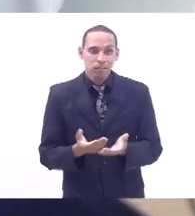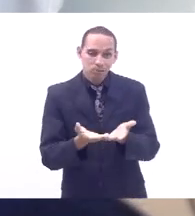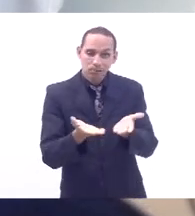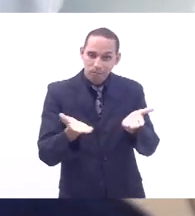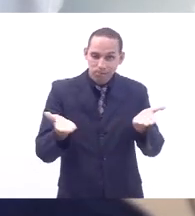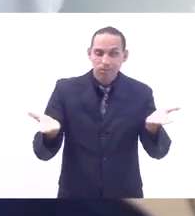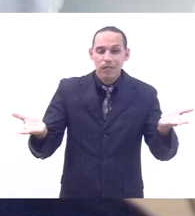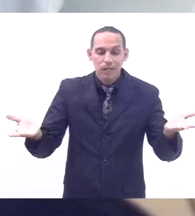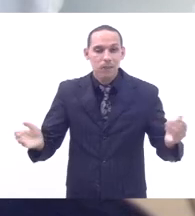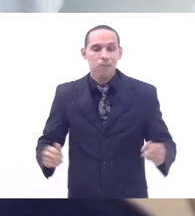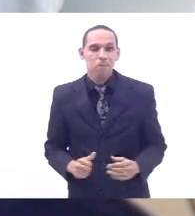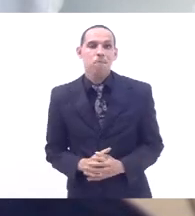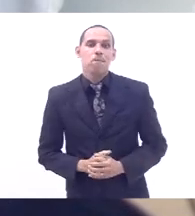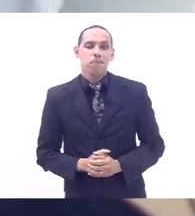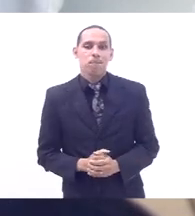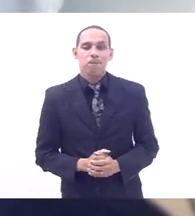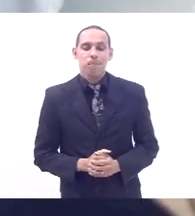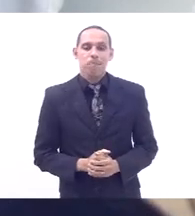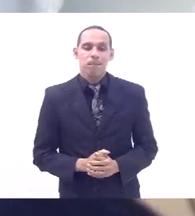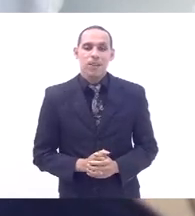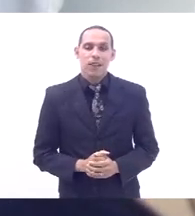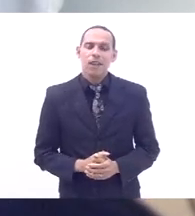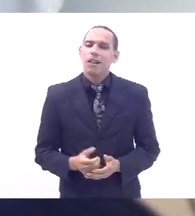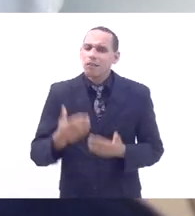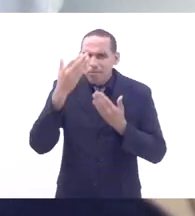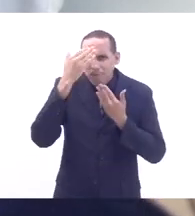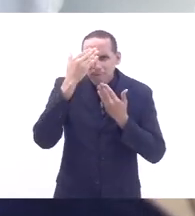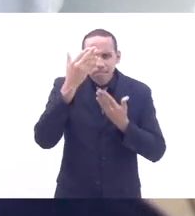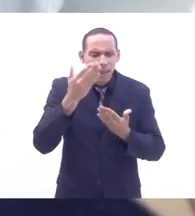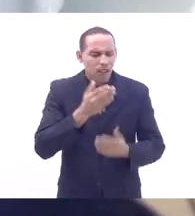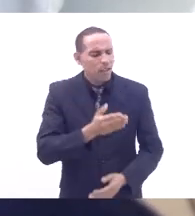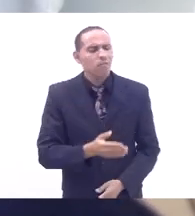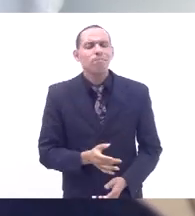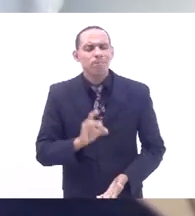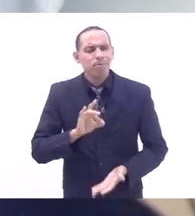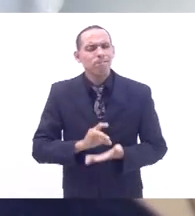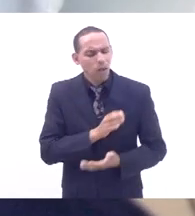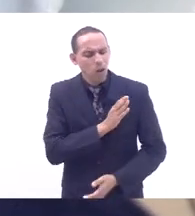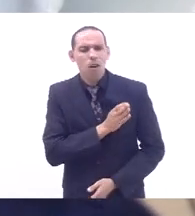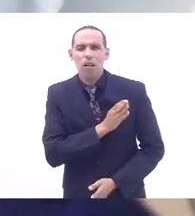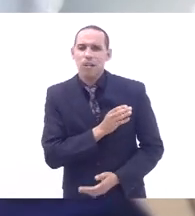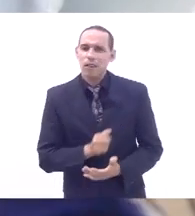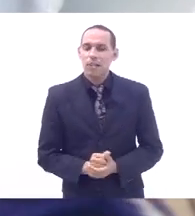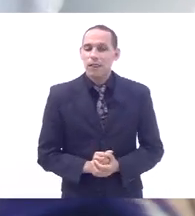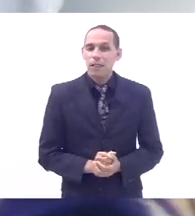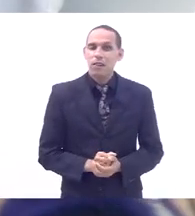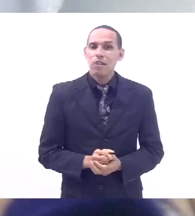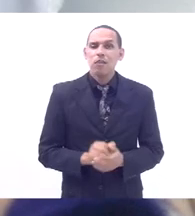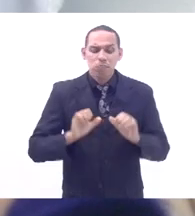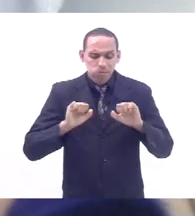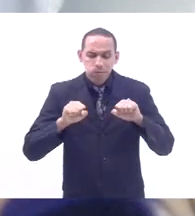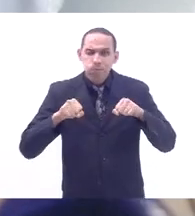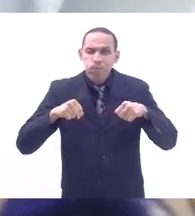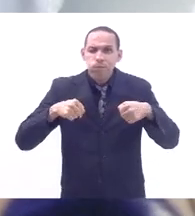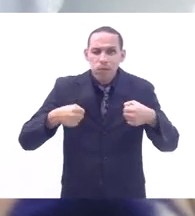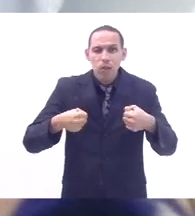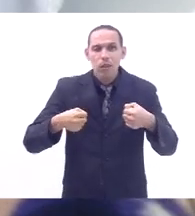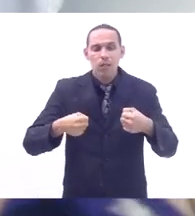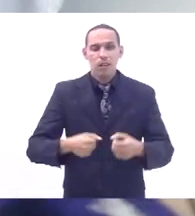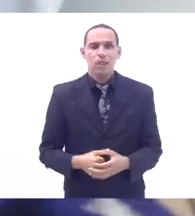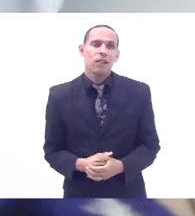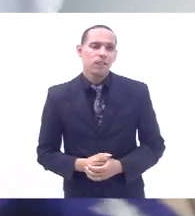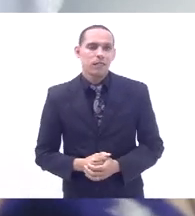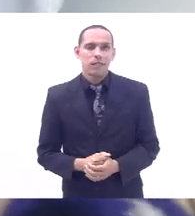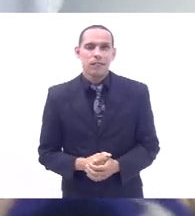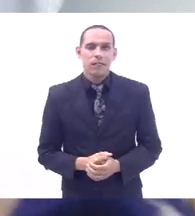senhores. Queria agradecê-los de coração pelo empenho